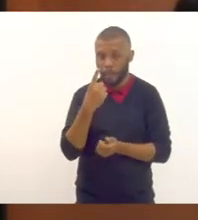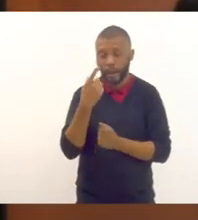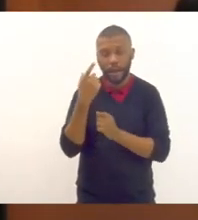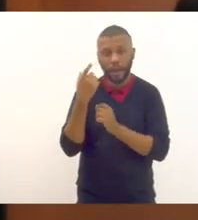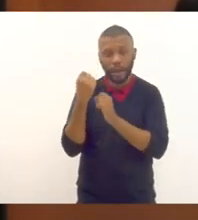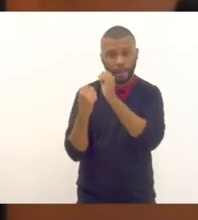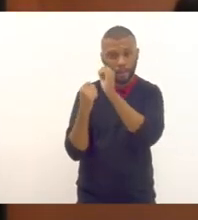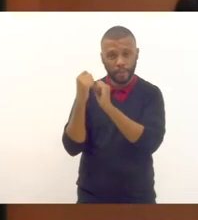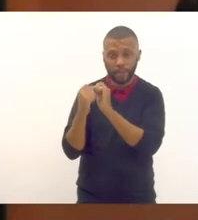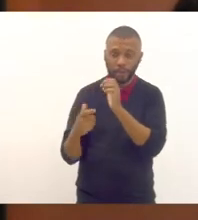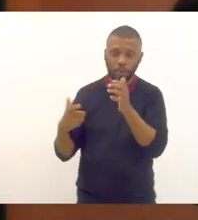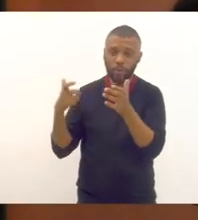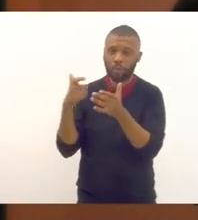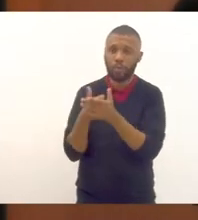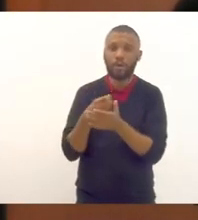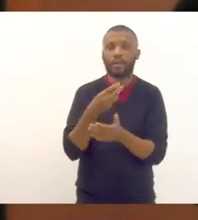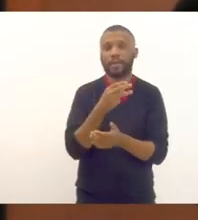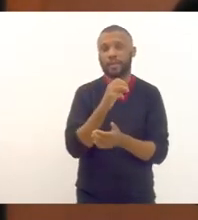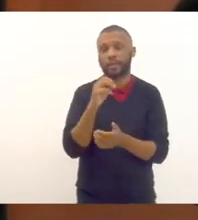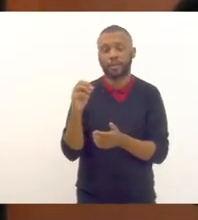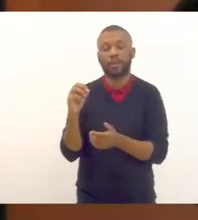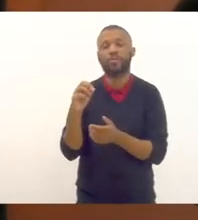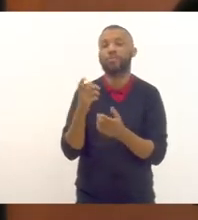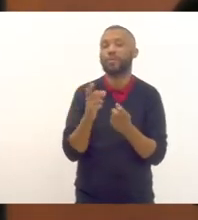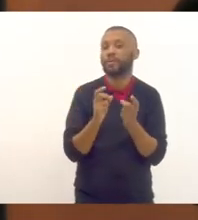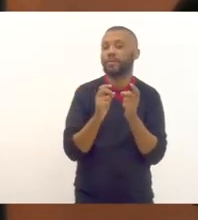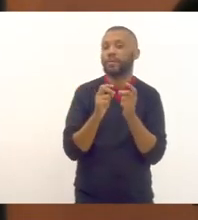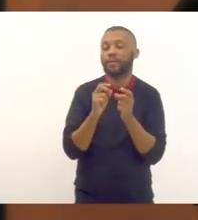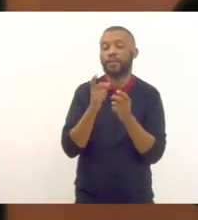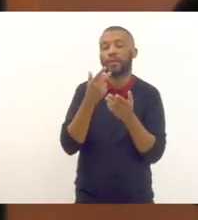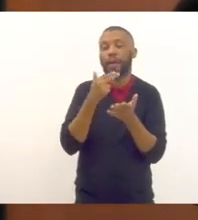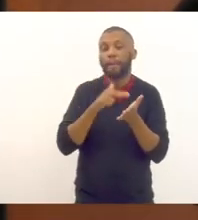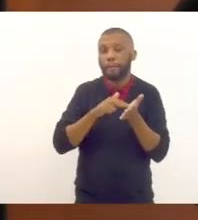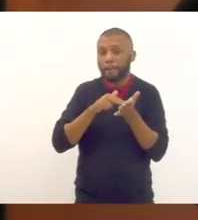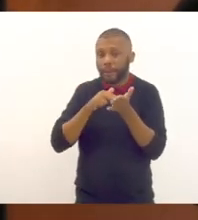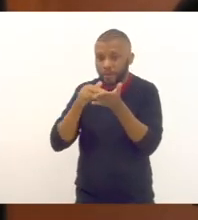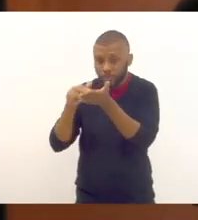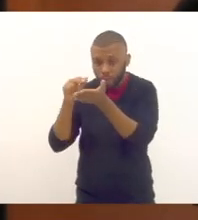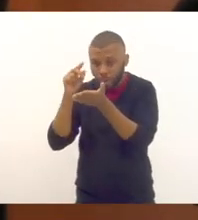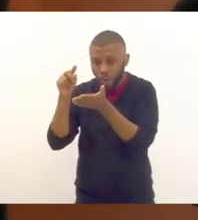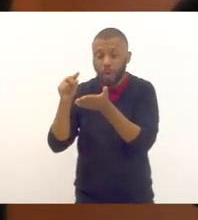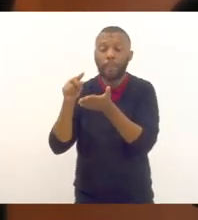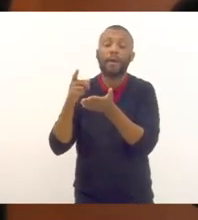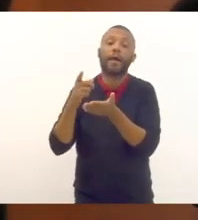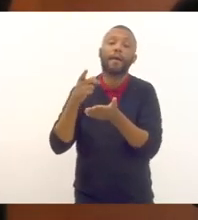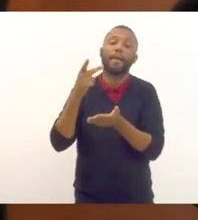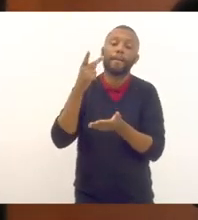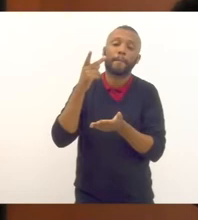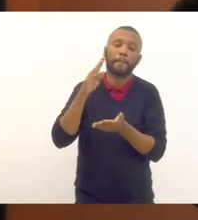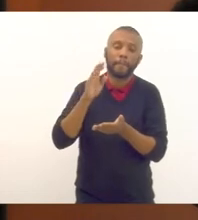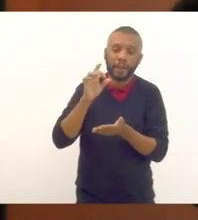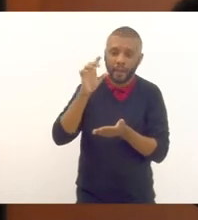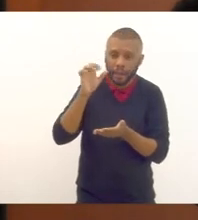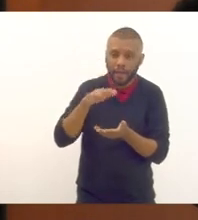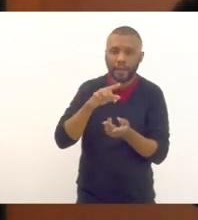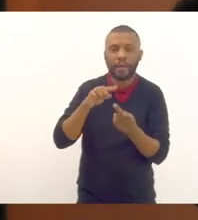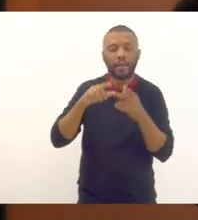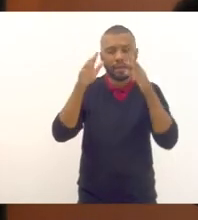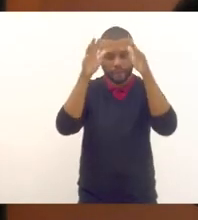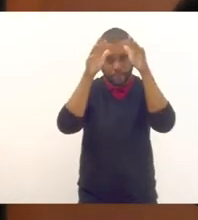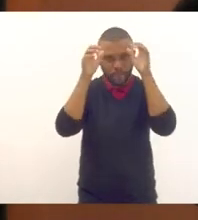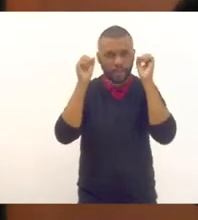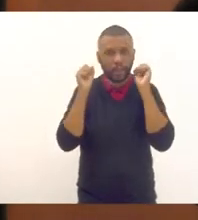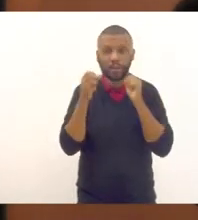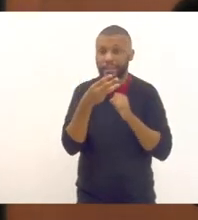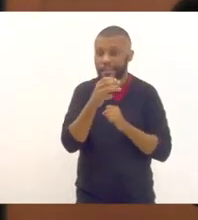comprou 300 tanques de uma vez e mandou para Belém e para Manaus. 300 tanques. Com a Randon, quase.